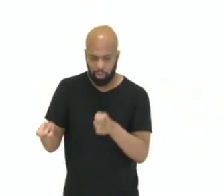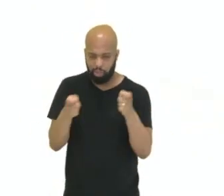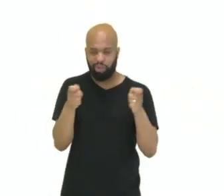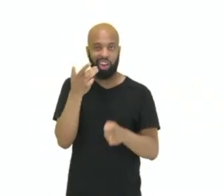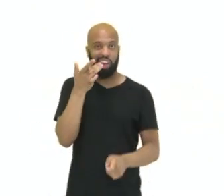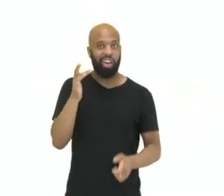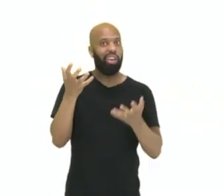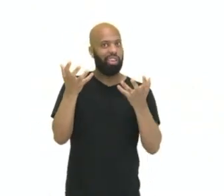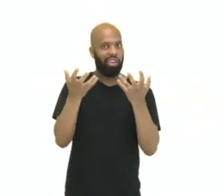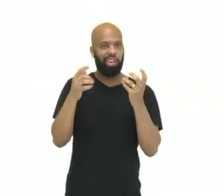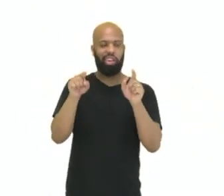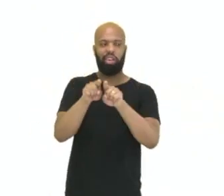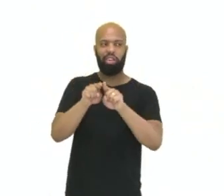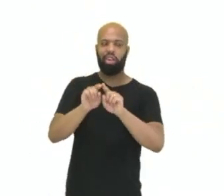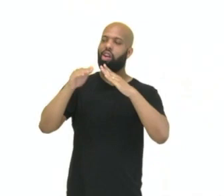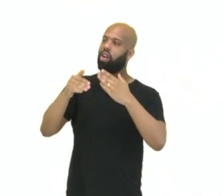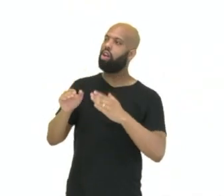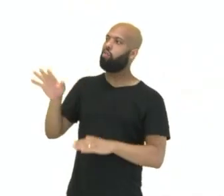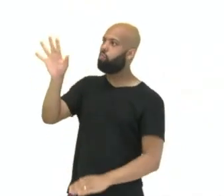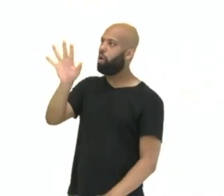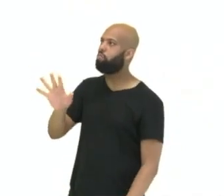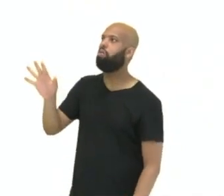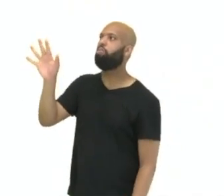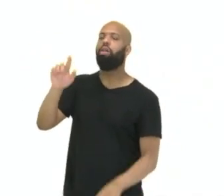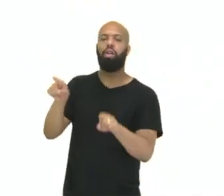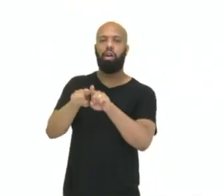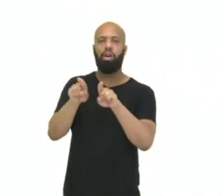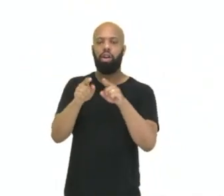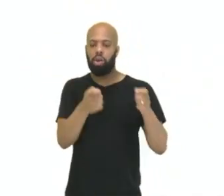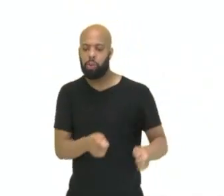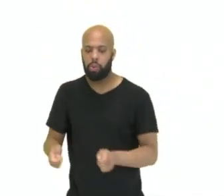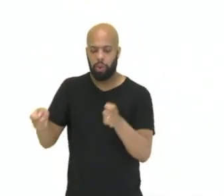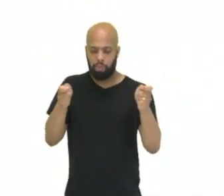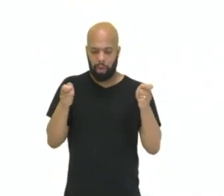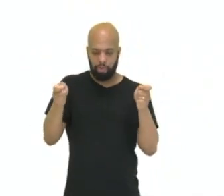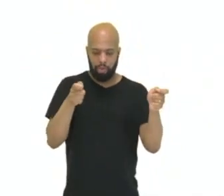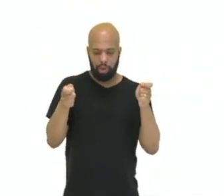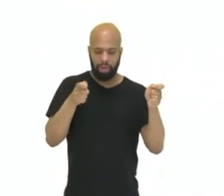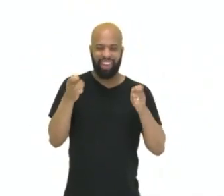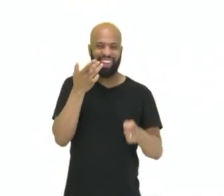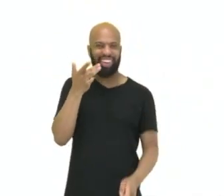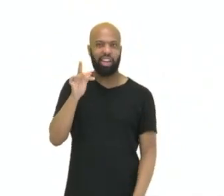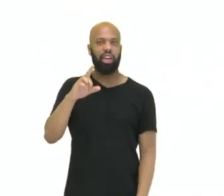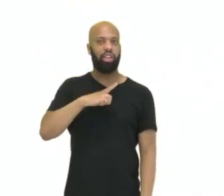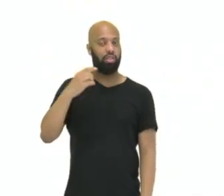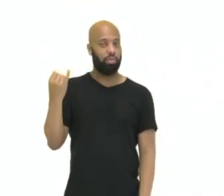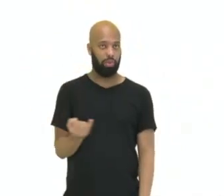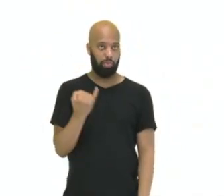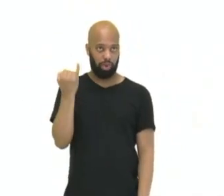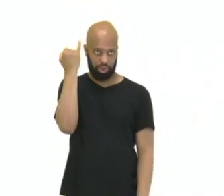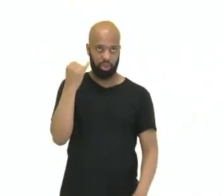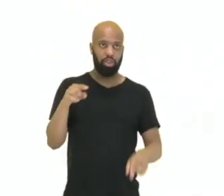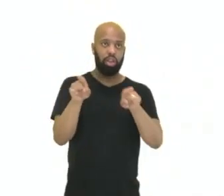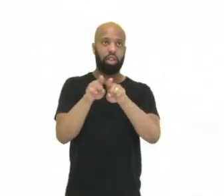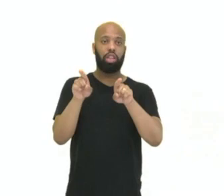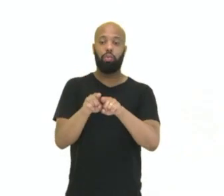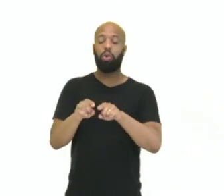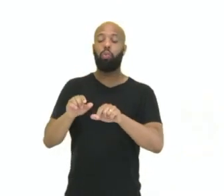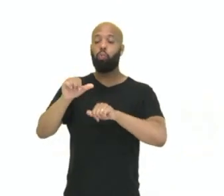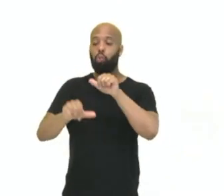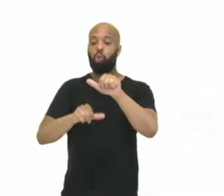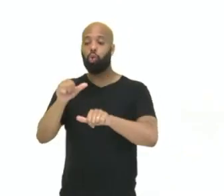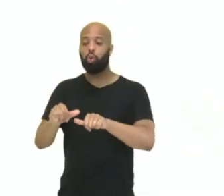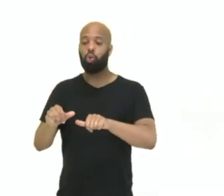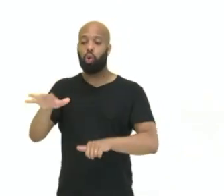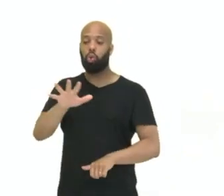Então, para ocupar ali a região também, a mineração teve um papel importante. Mudança do centro político e